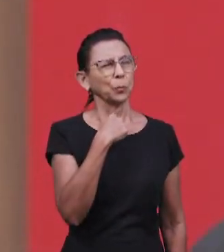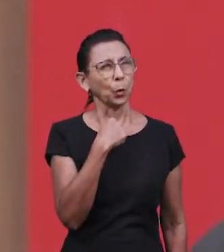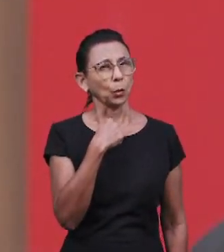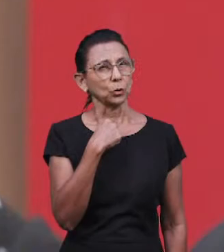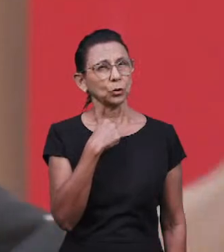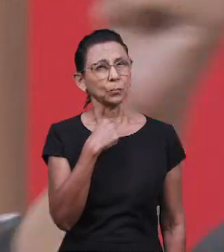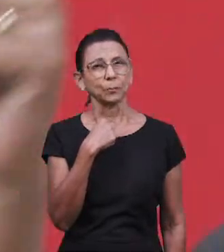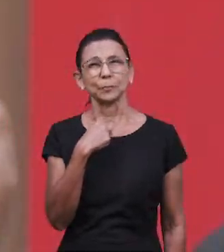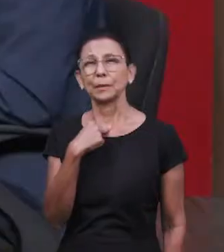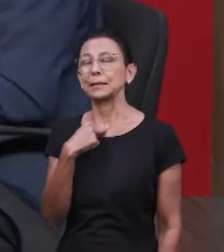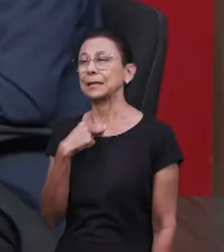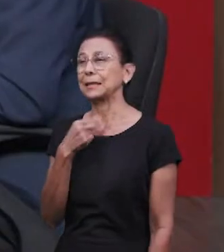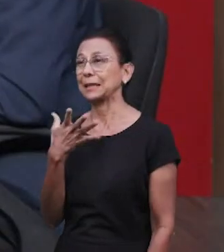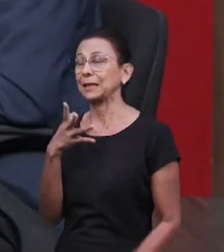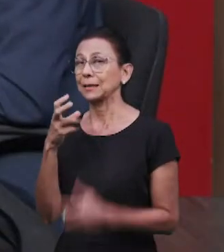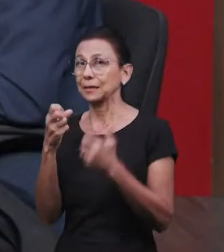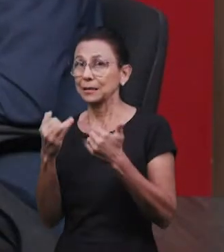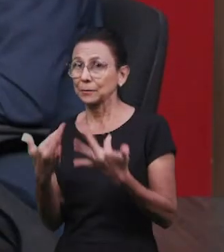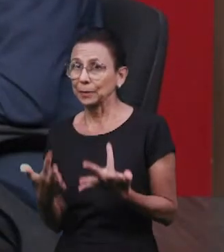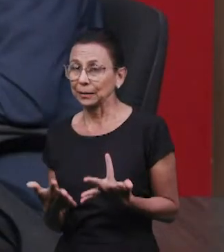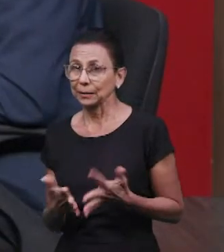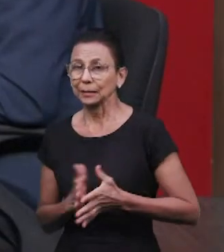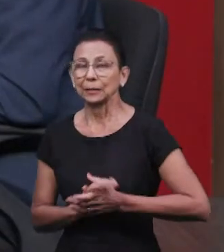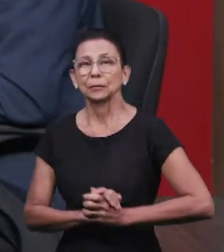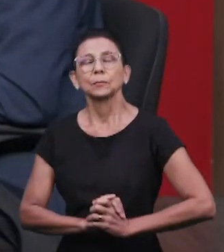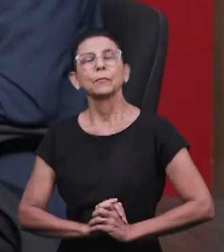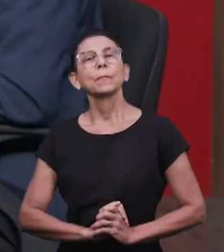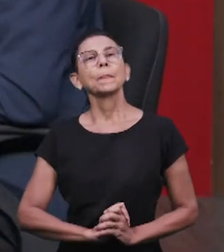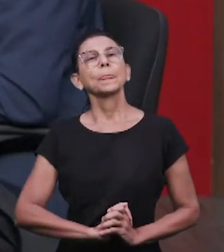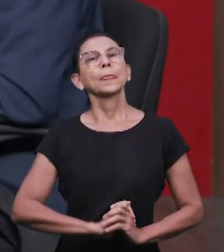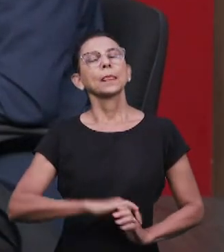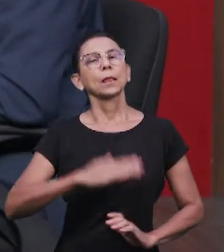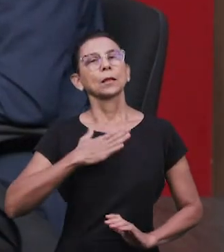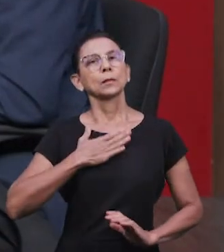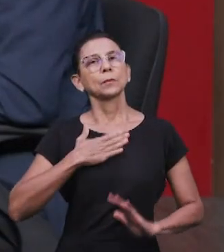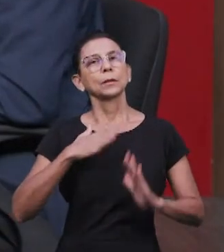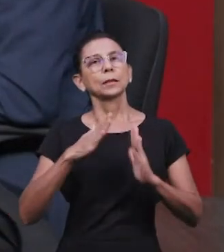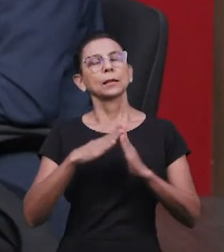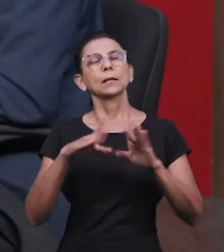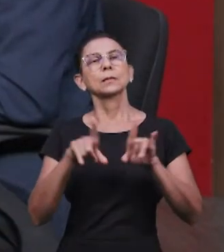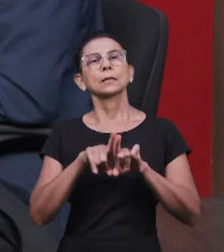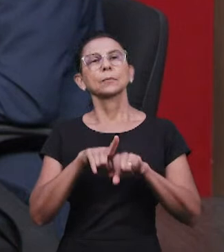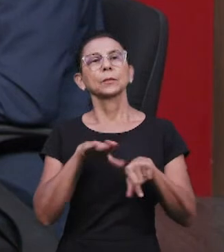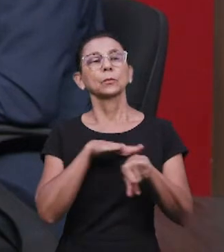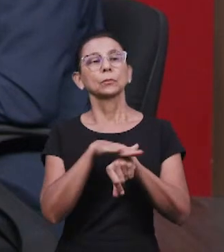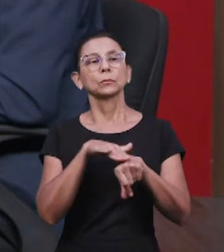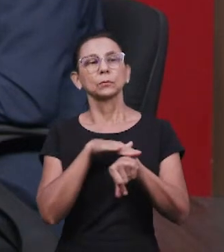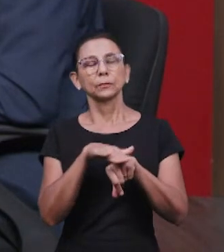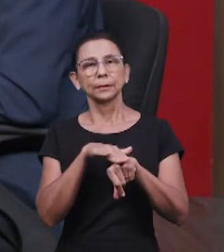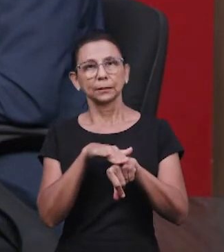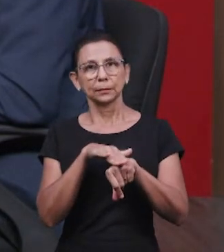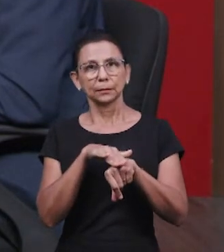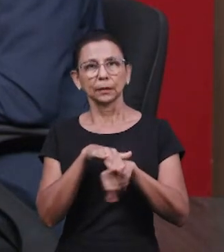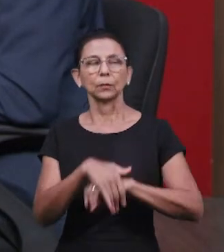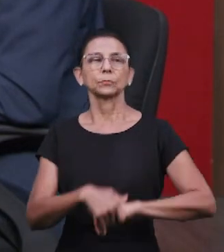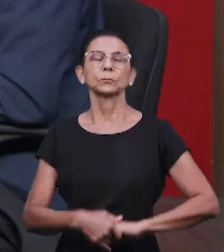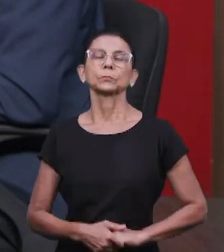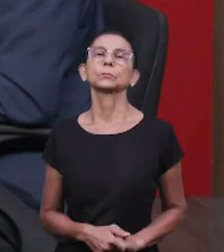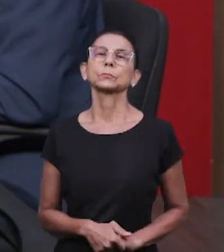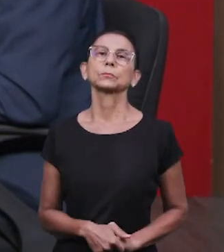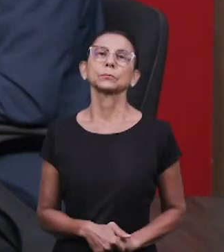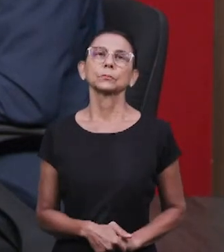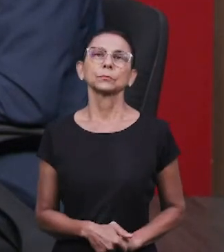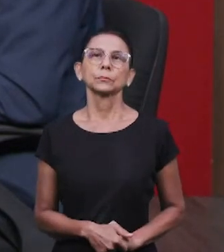pode, mas ele quer uma explicação. Então, na minha casa também é assim, é o diálogo que prevalece, é o